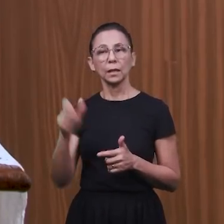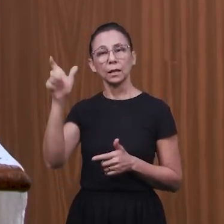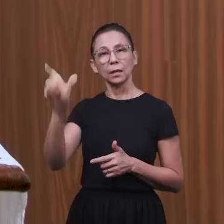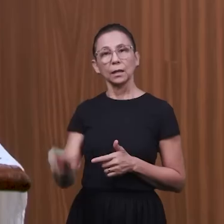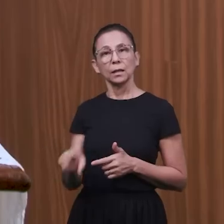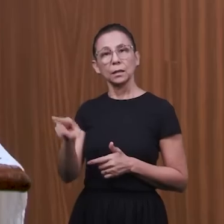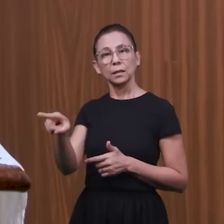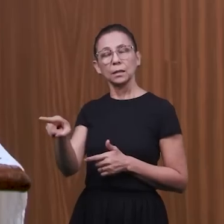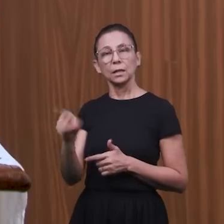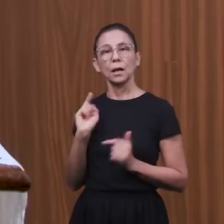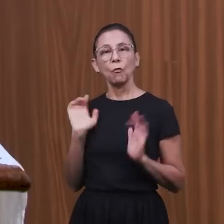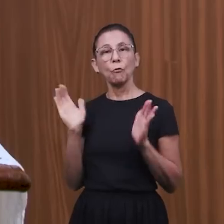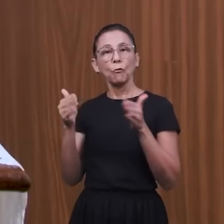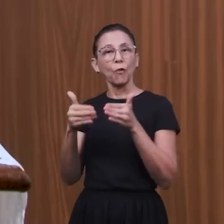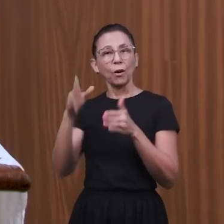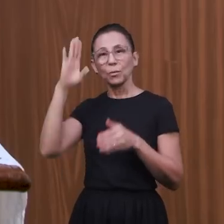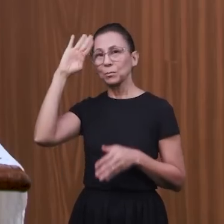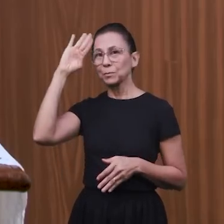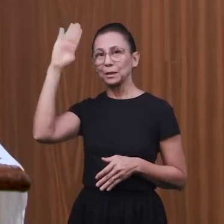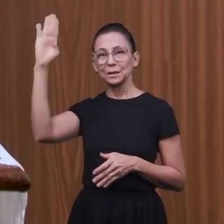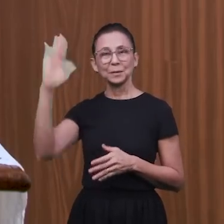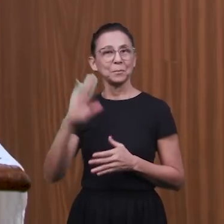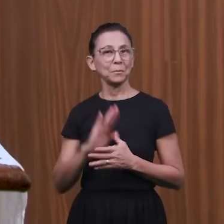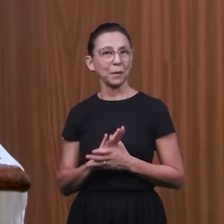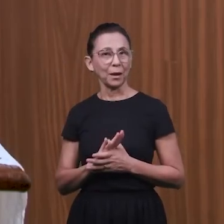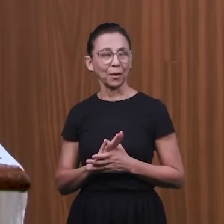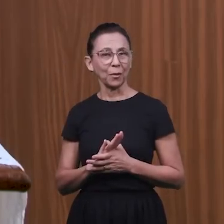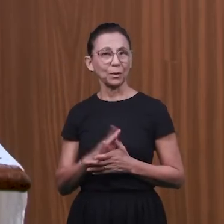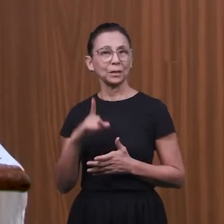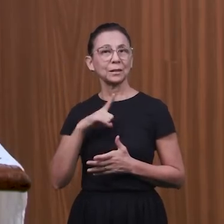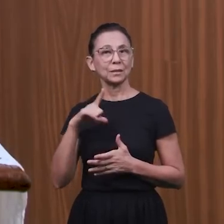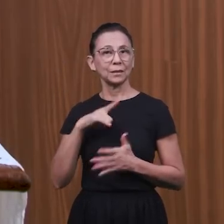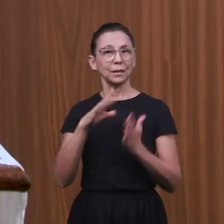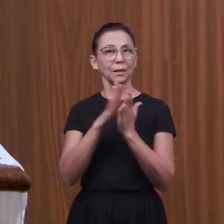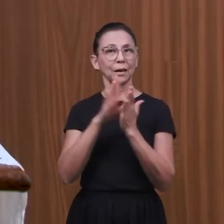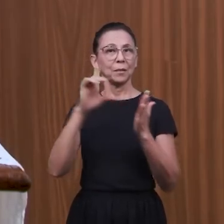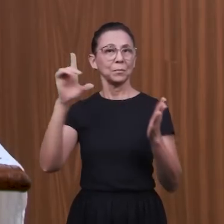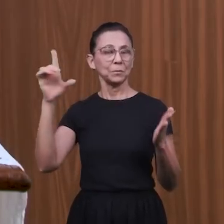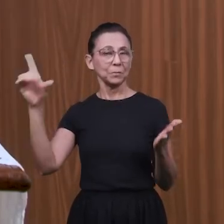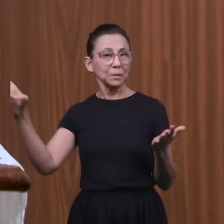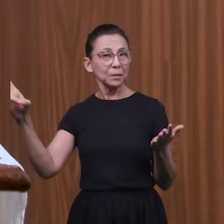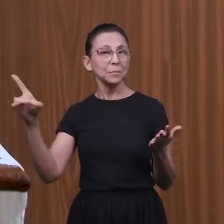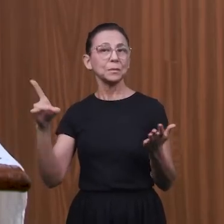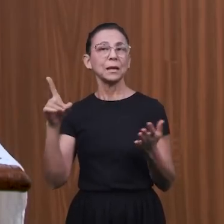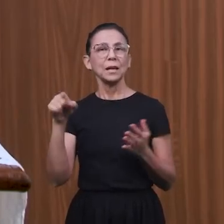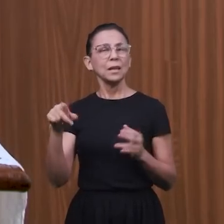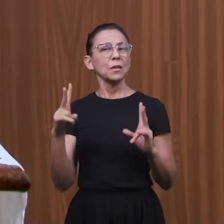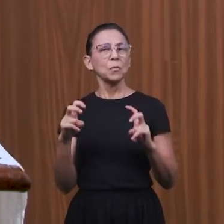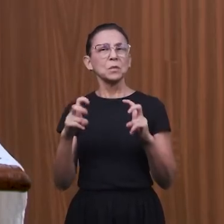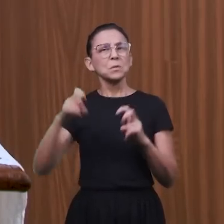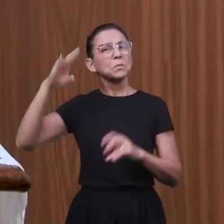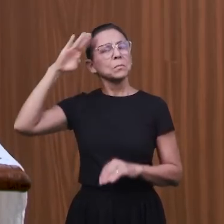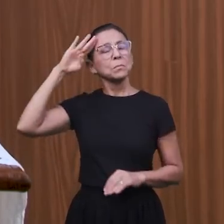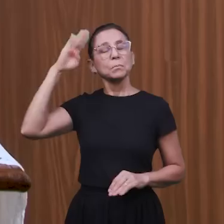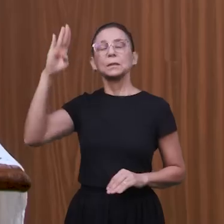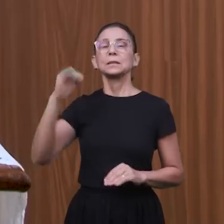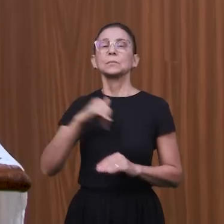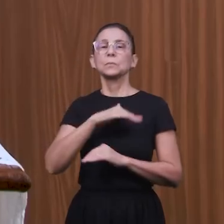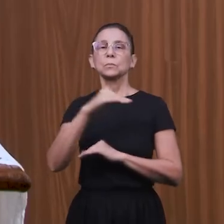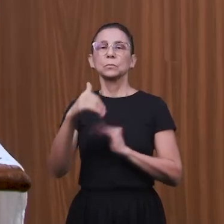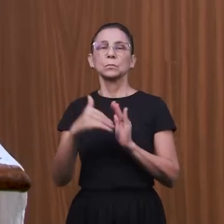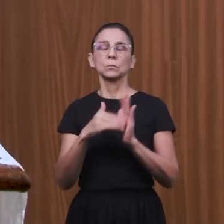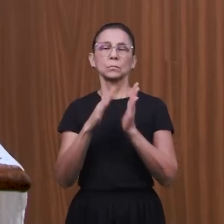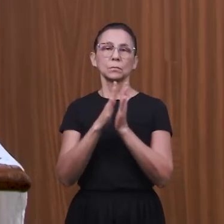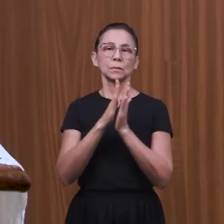figura central de toda a Bíblia. Ou seja, Jesus é o assunto central de toda